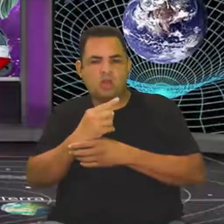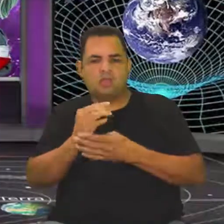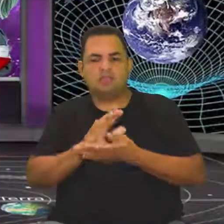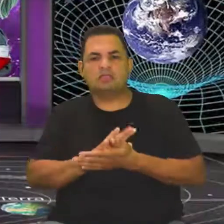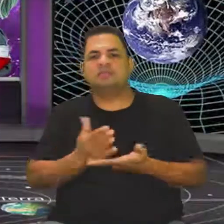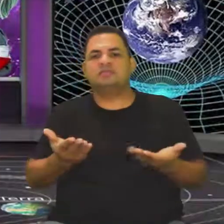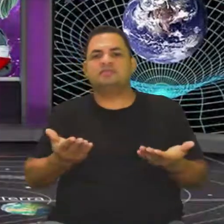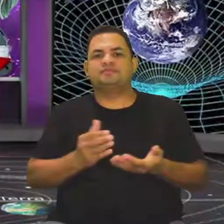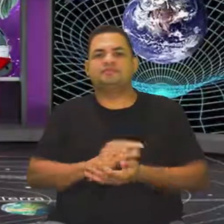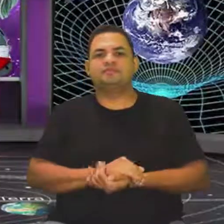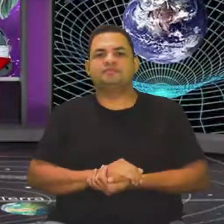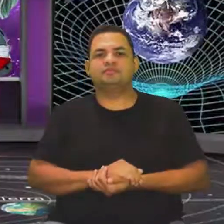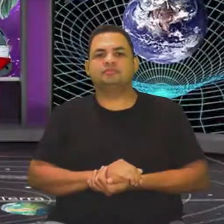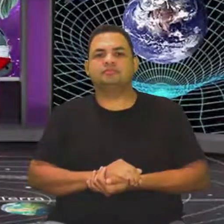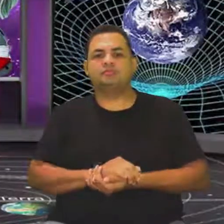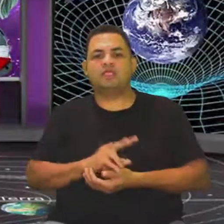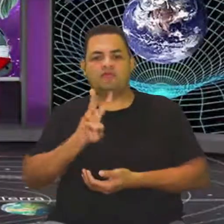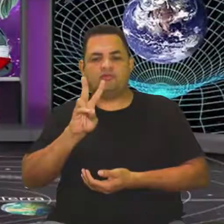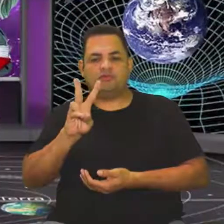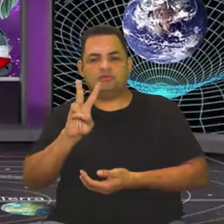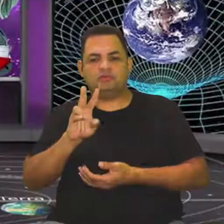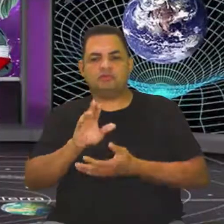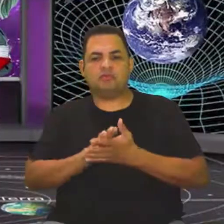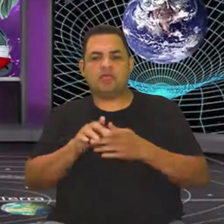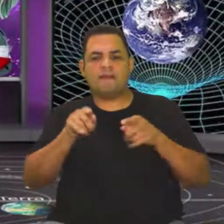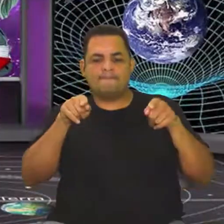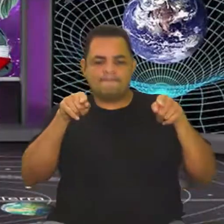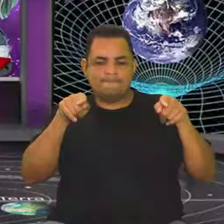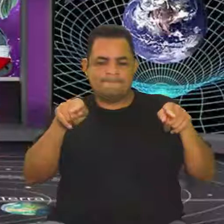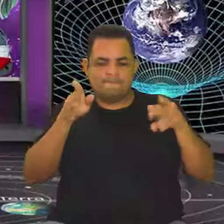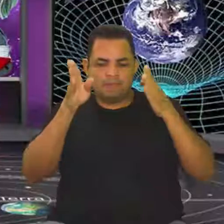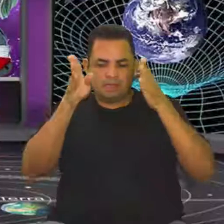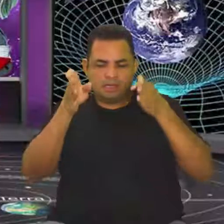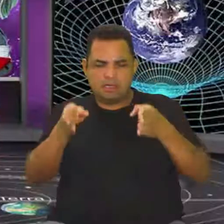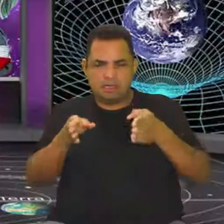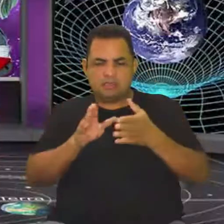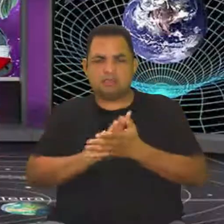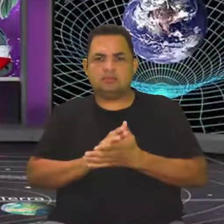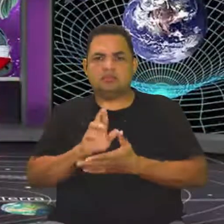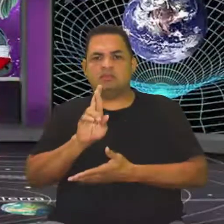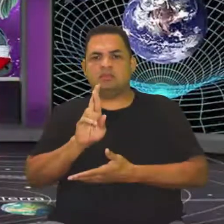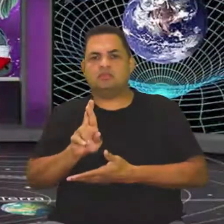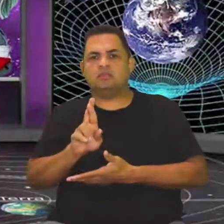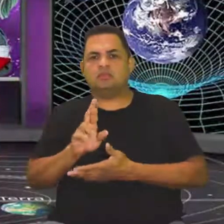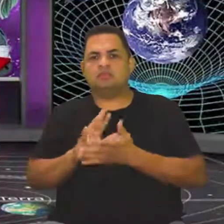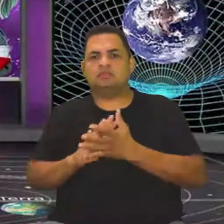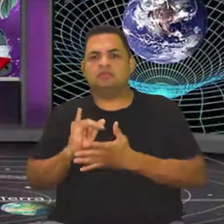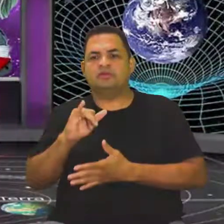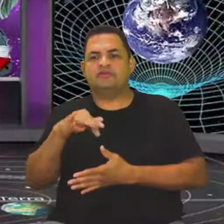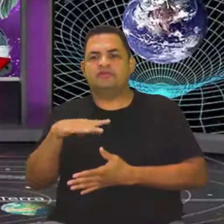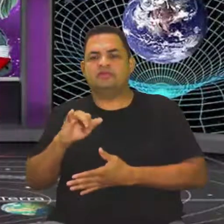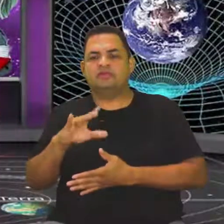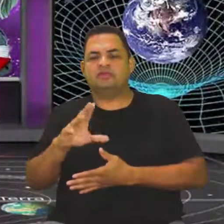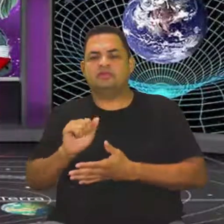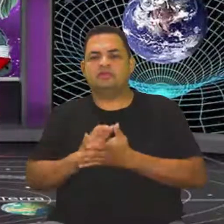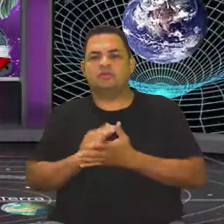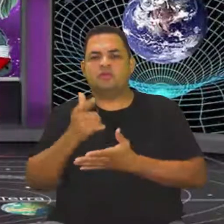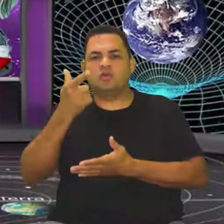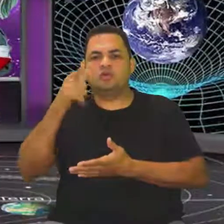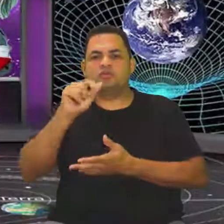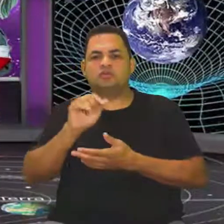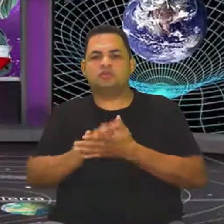tem que estar associado em paralelo, e a resistência dele tem que ser praticamente infinita, e eu vou conseguir medir